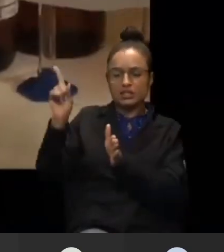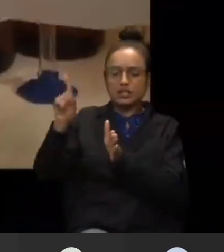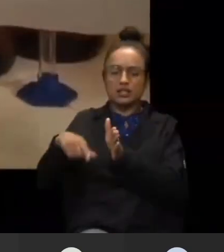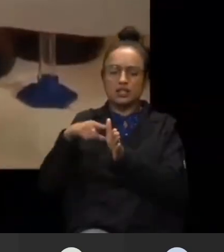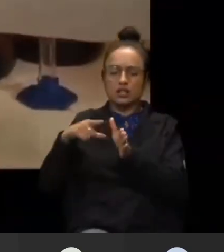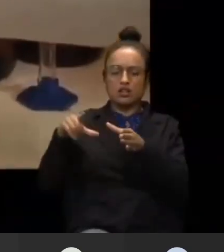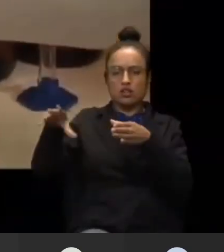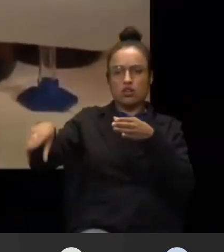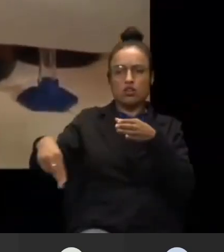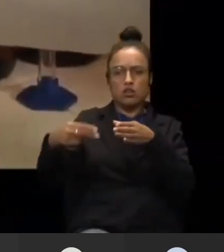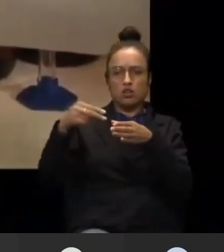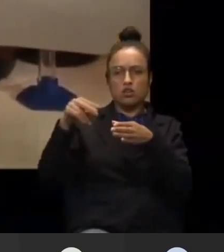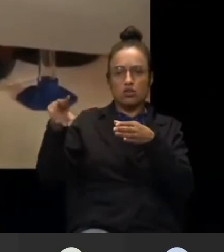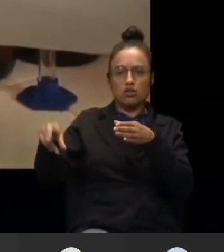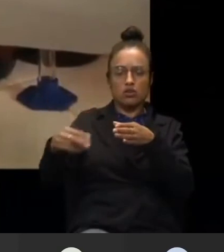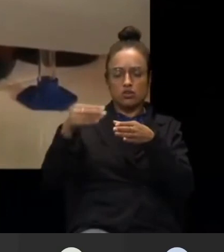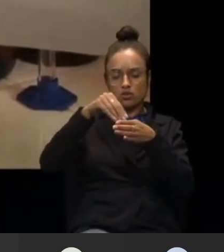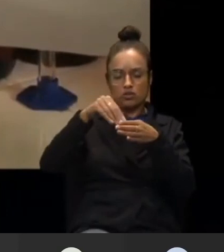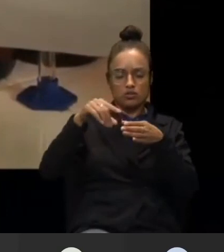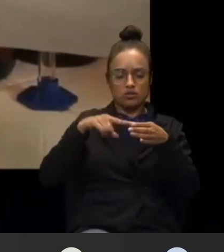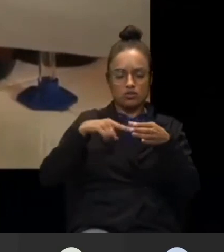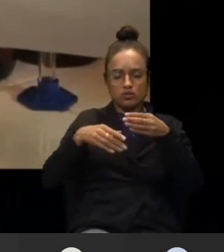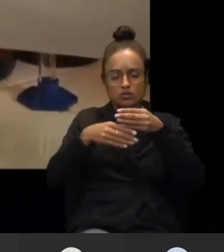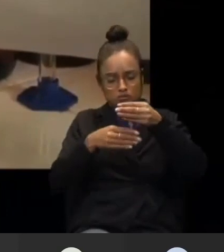Coletar no Erlenmeyer.